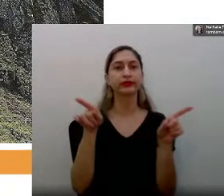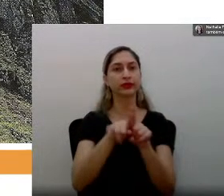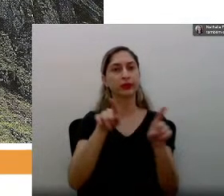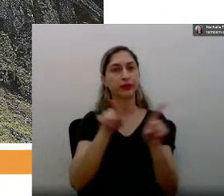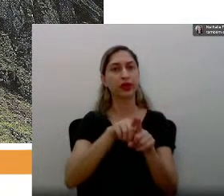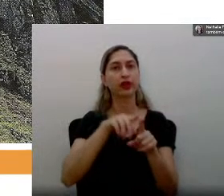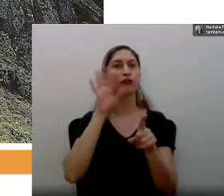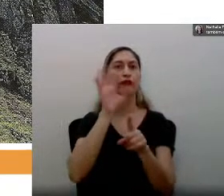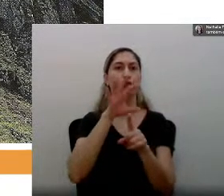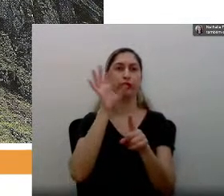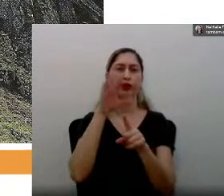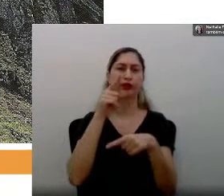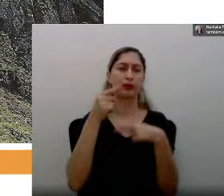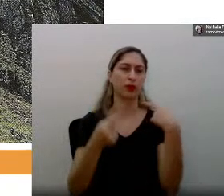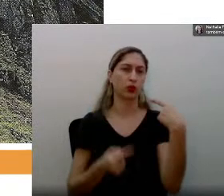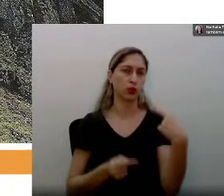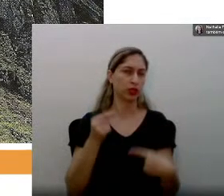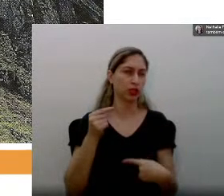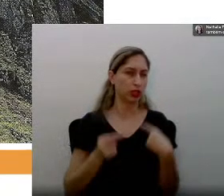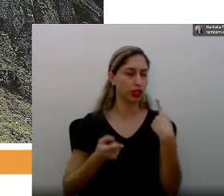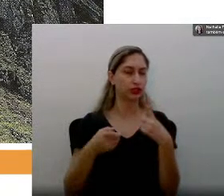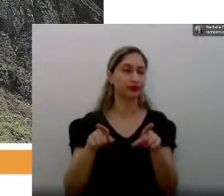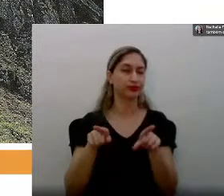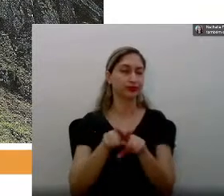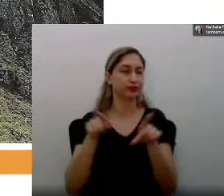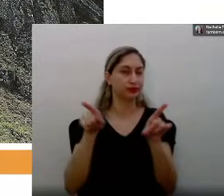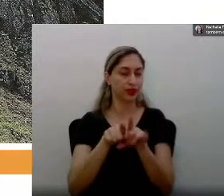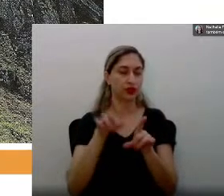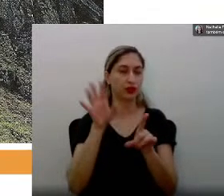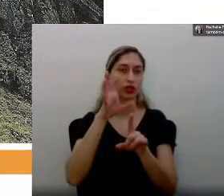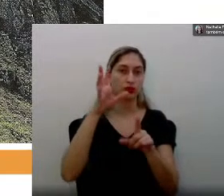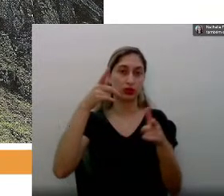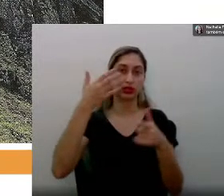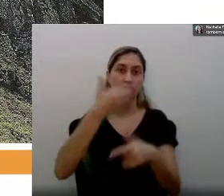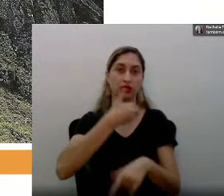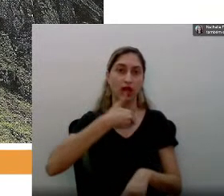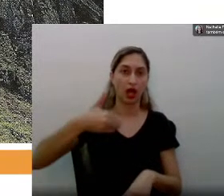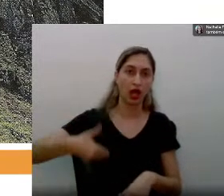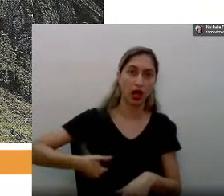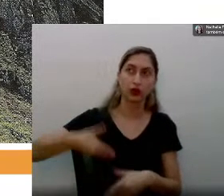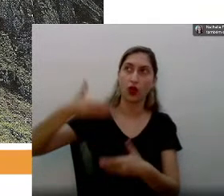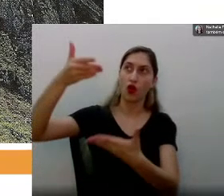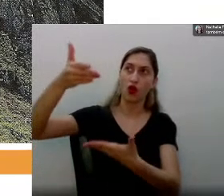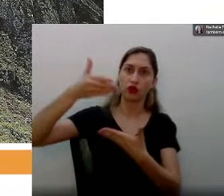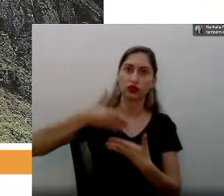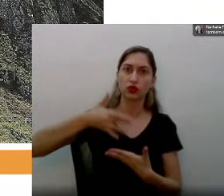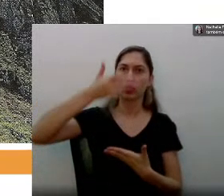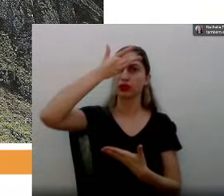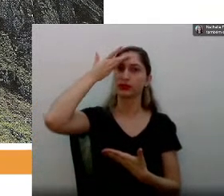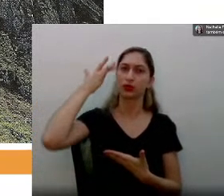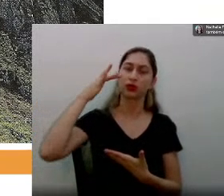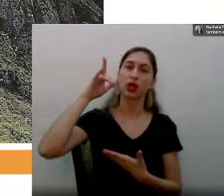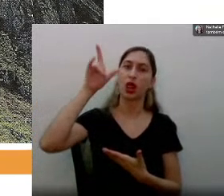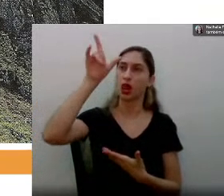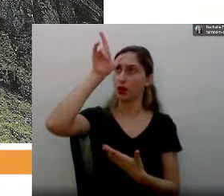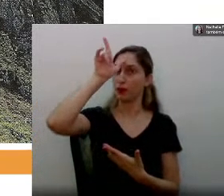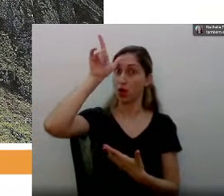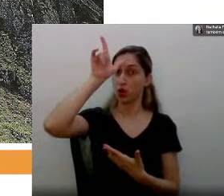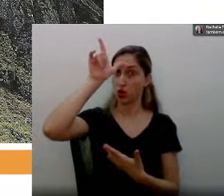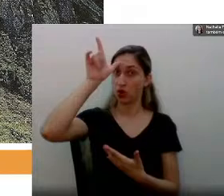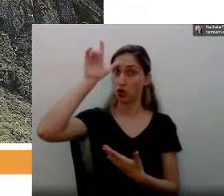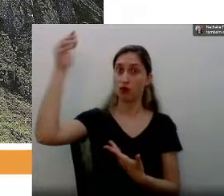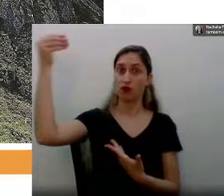cidade do estado não é que trouxer trouxe a galera da Alemanha para poder olhar aqui a